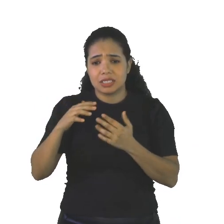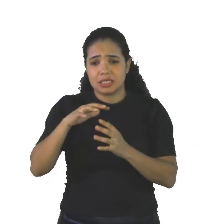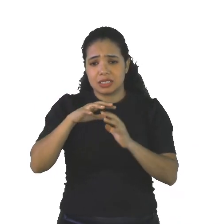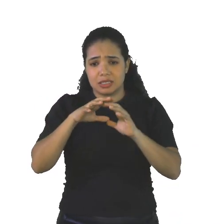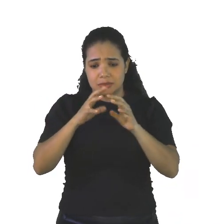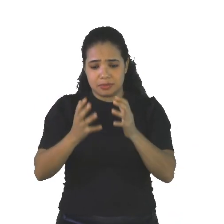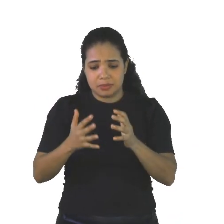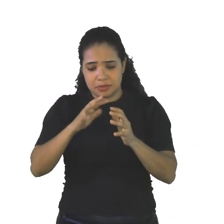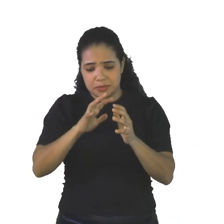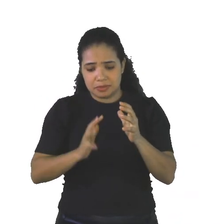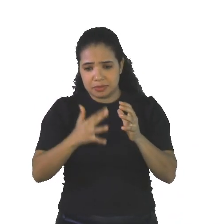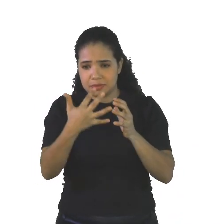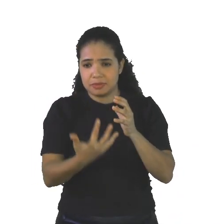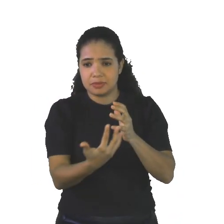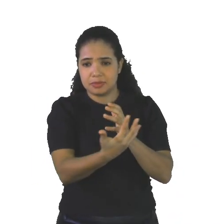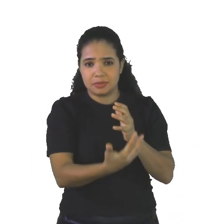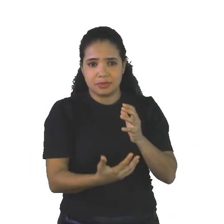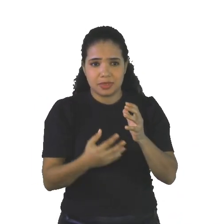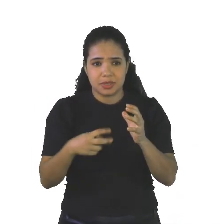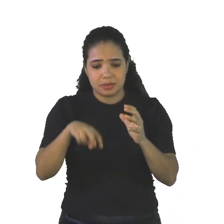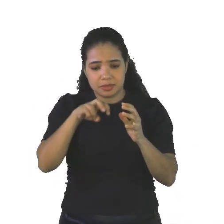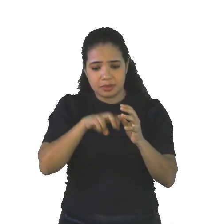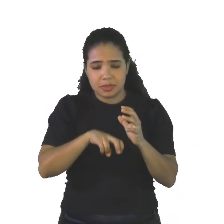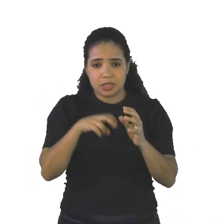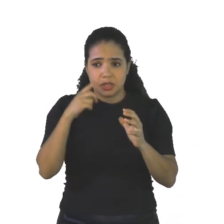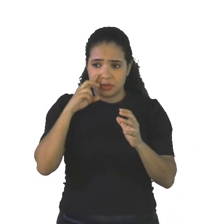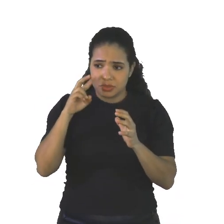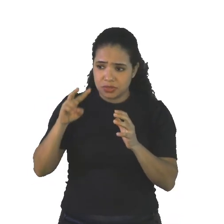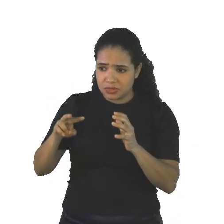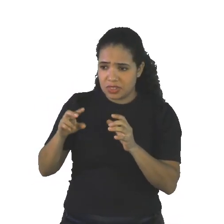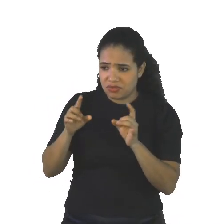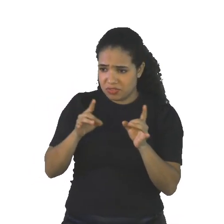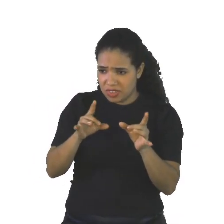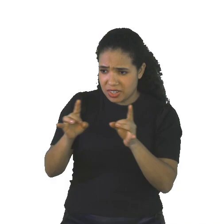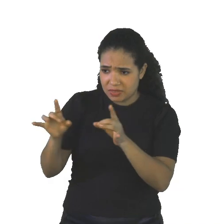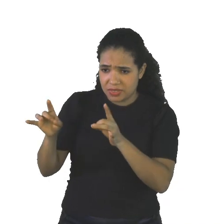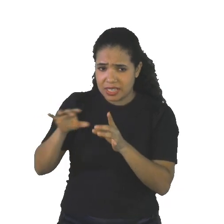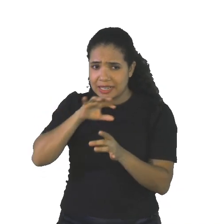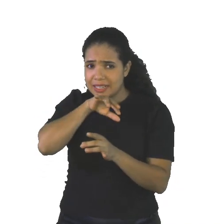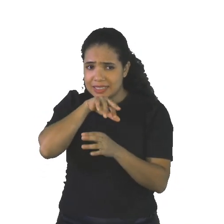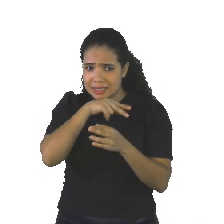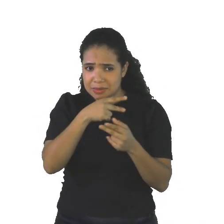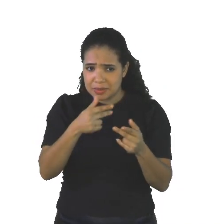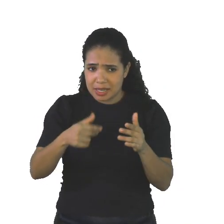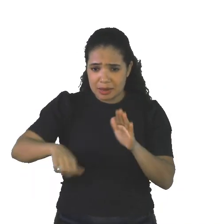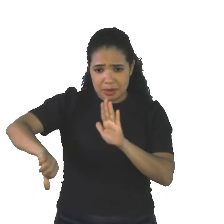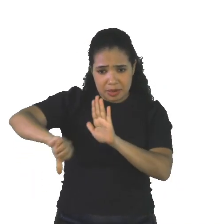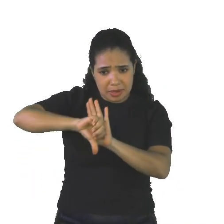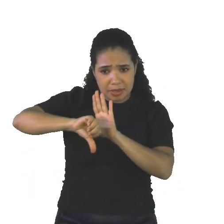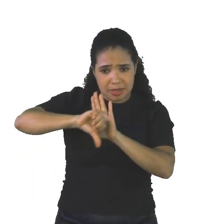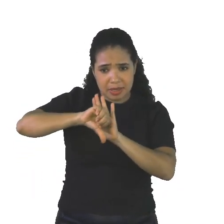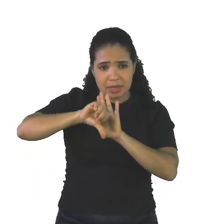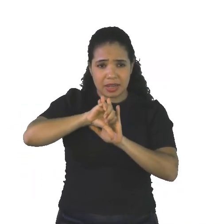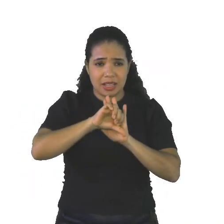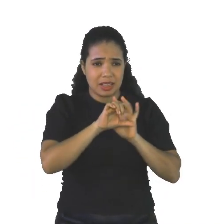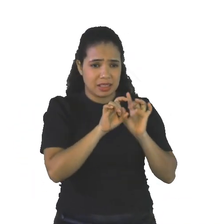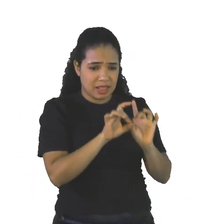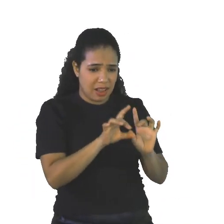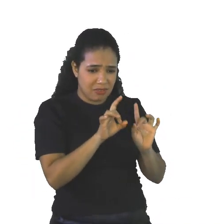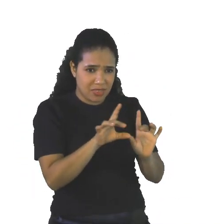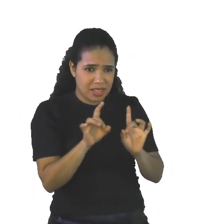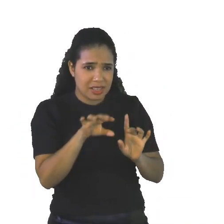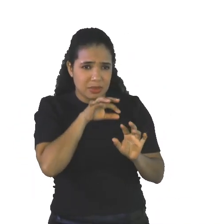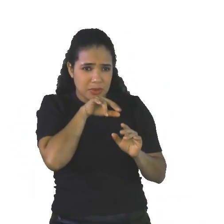importante que vocês, quando vê a questão de um tráfico de animal, quando vê qualquer coisa, fulano está vendendo isso, fulano está vendendo um animal